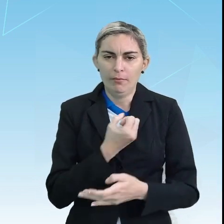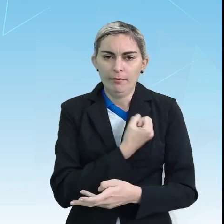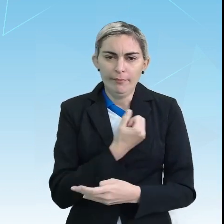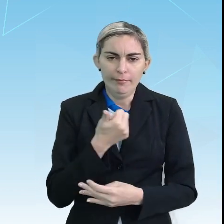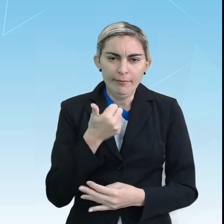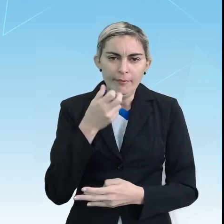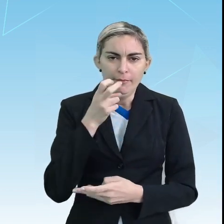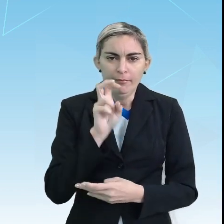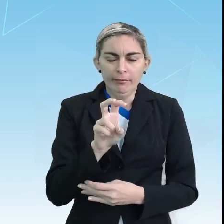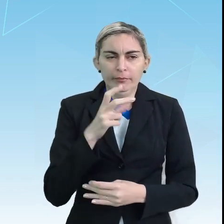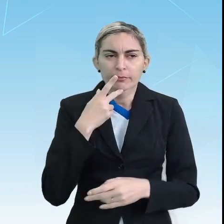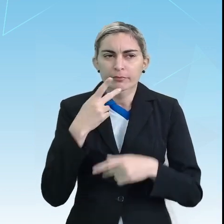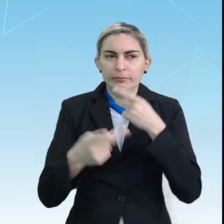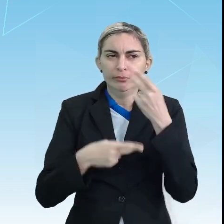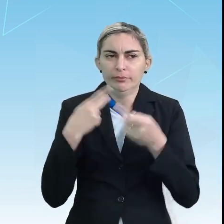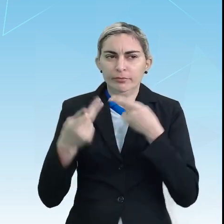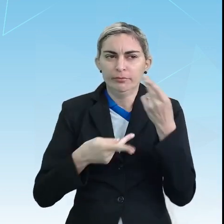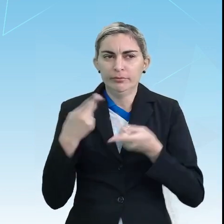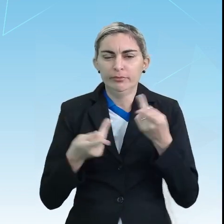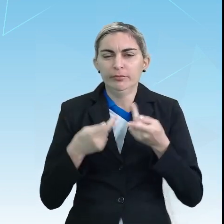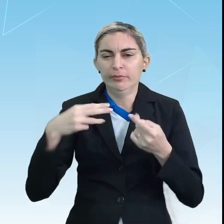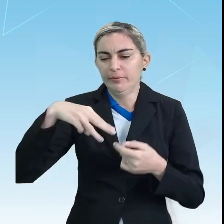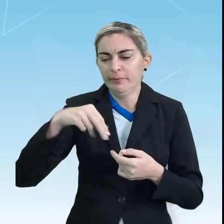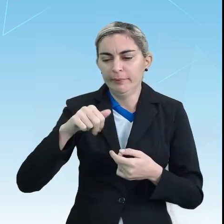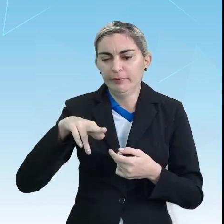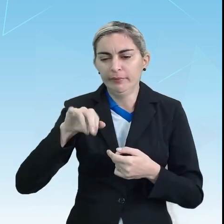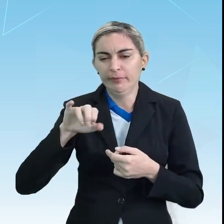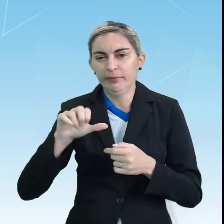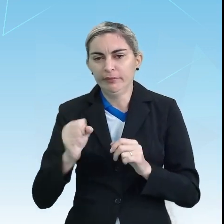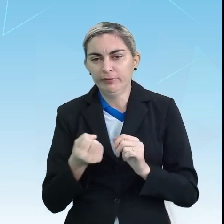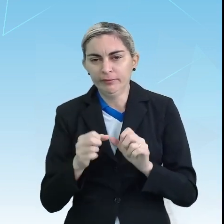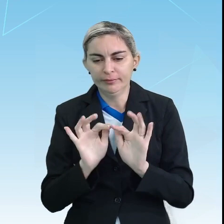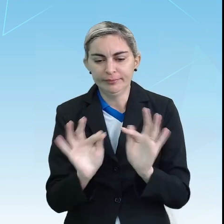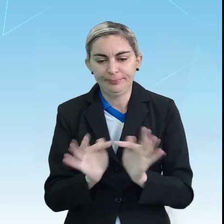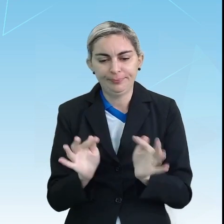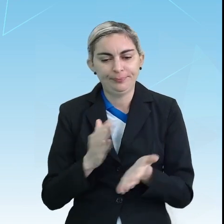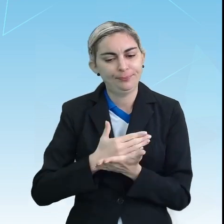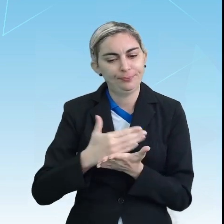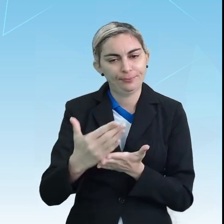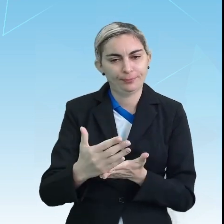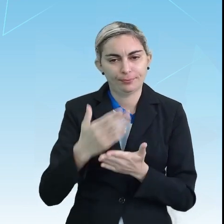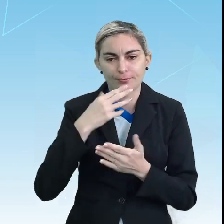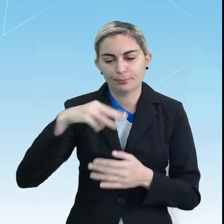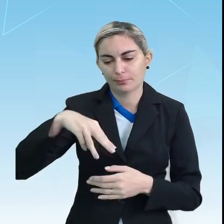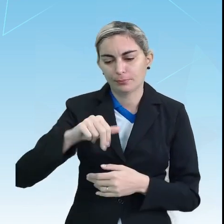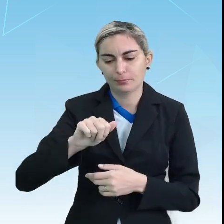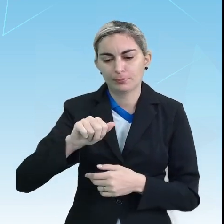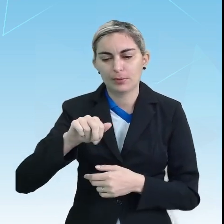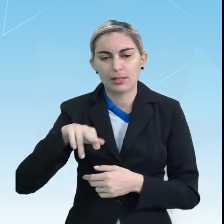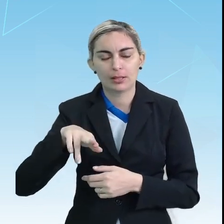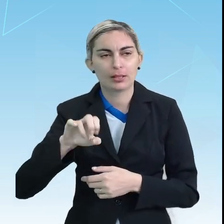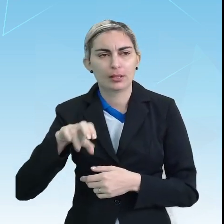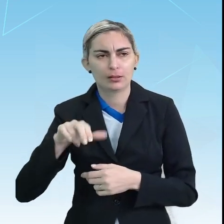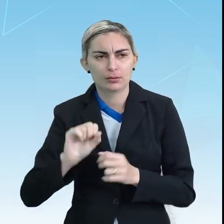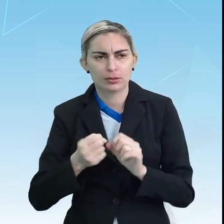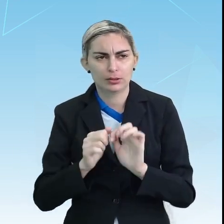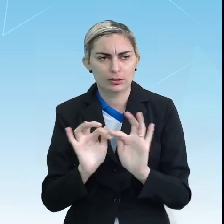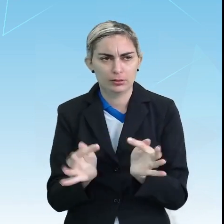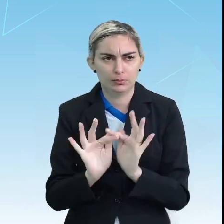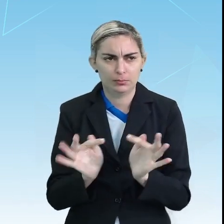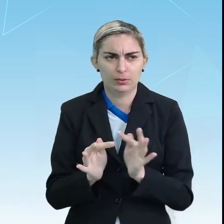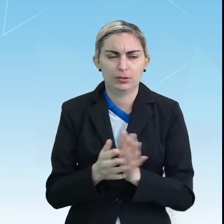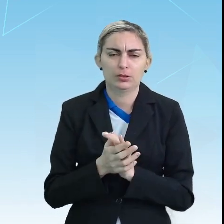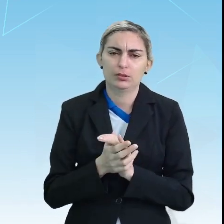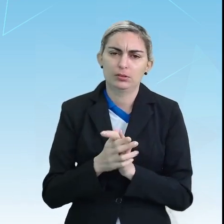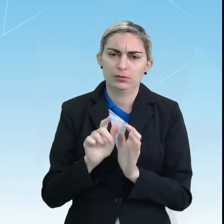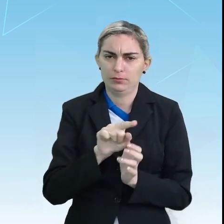15. Eu irei falar sobre máquinas simples. Para começar a falar sobre máquinas simples, eu tenho que dizer a